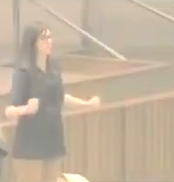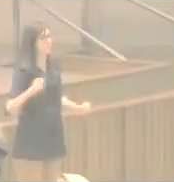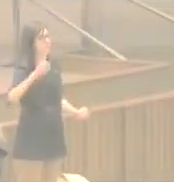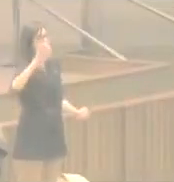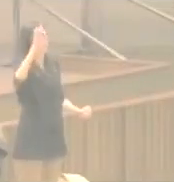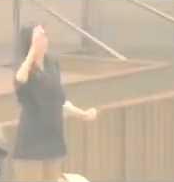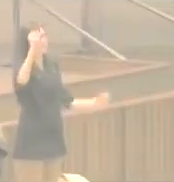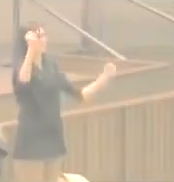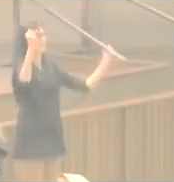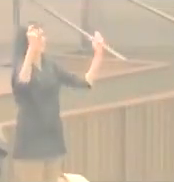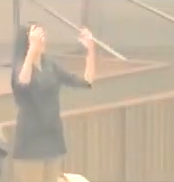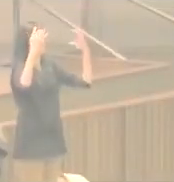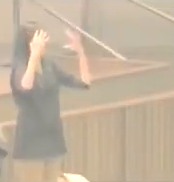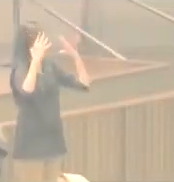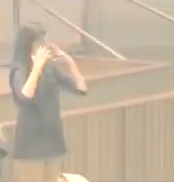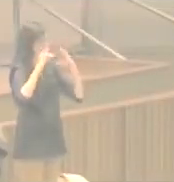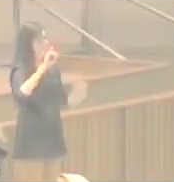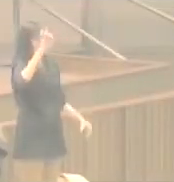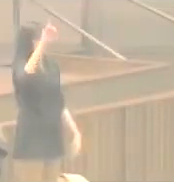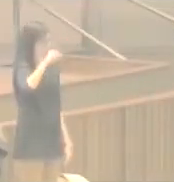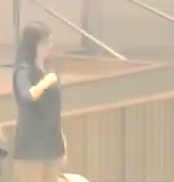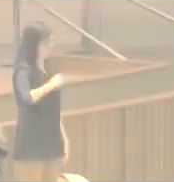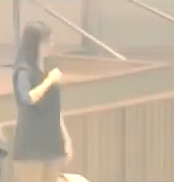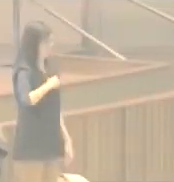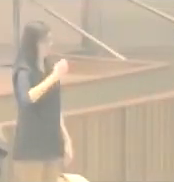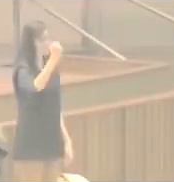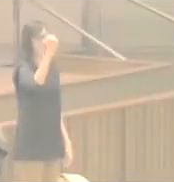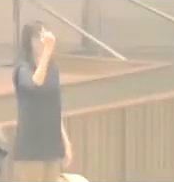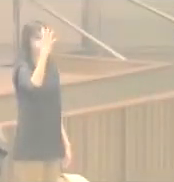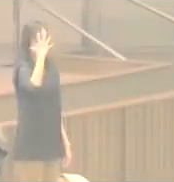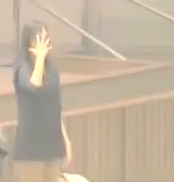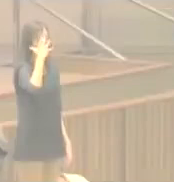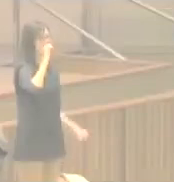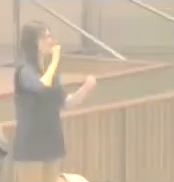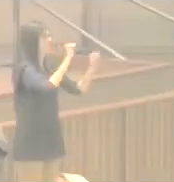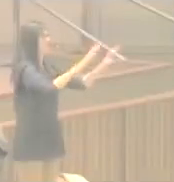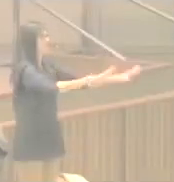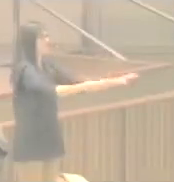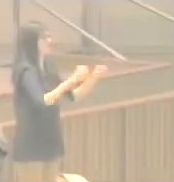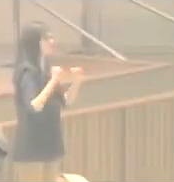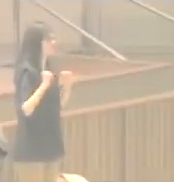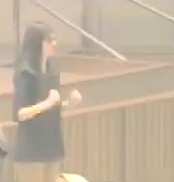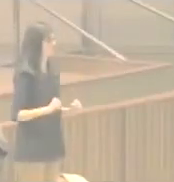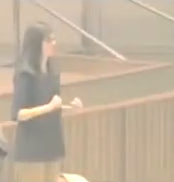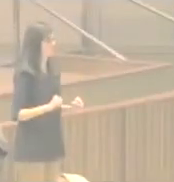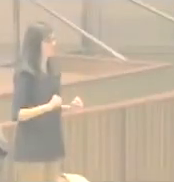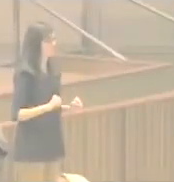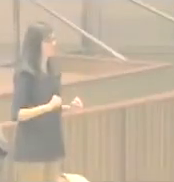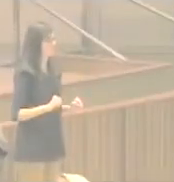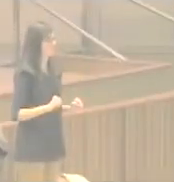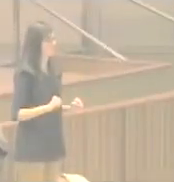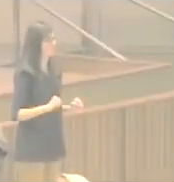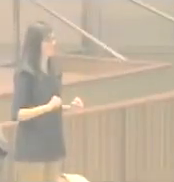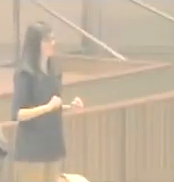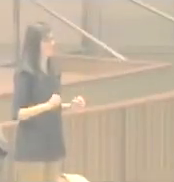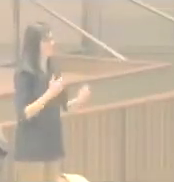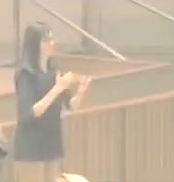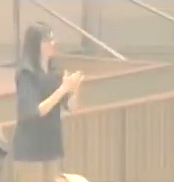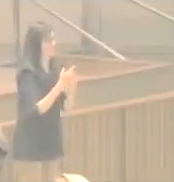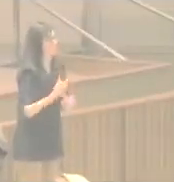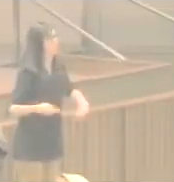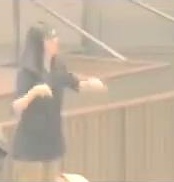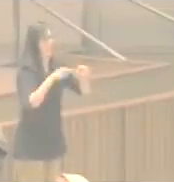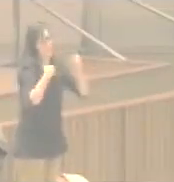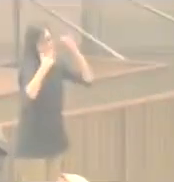bênção da tua misericordiosa graça venha sobre eles, e que comece agora a restauração. Eu não